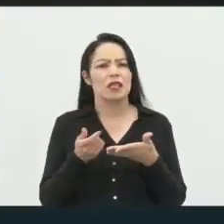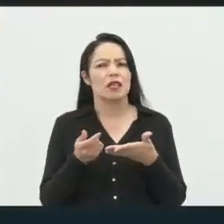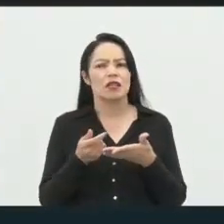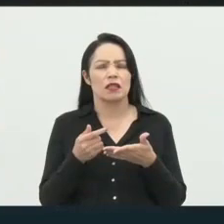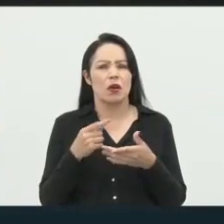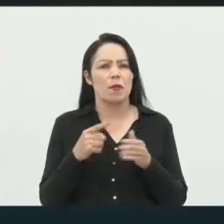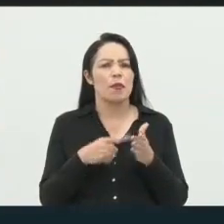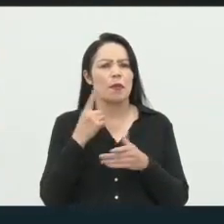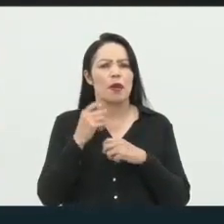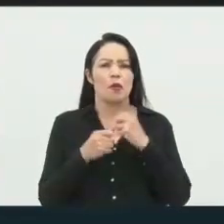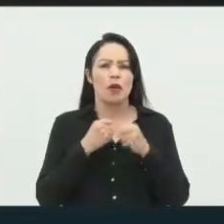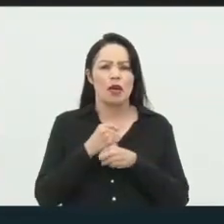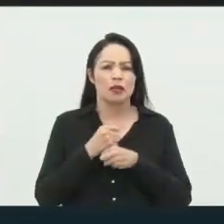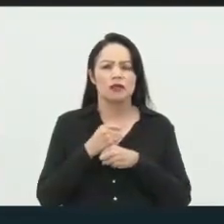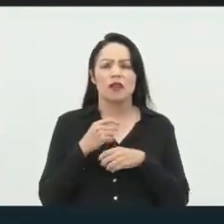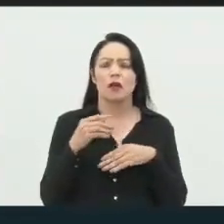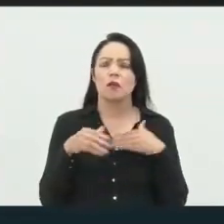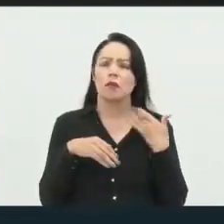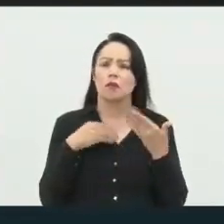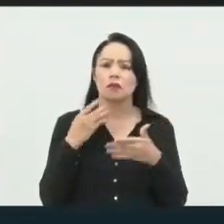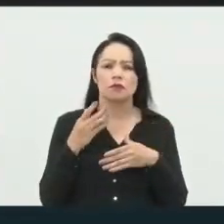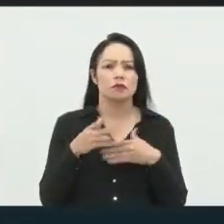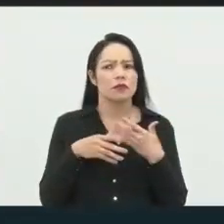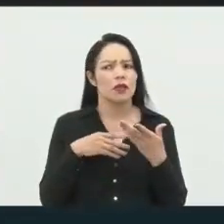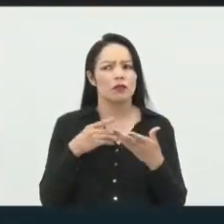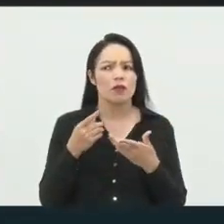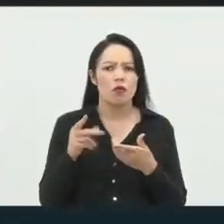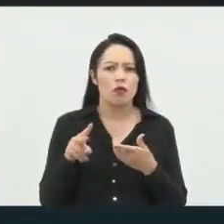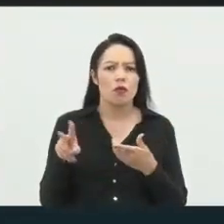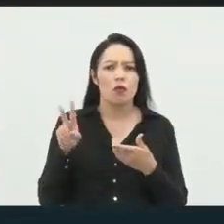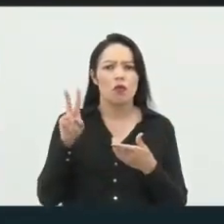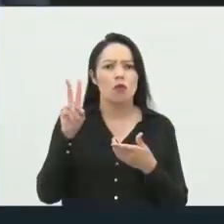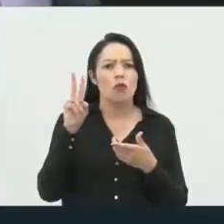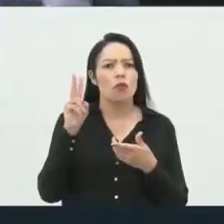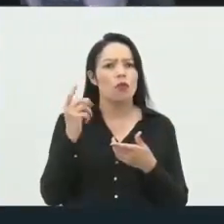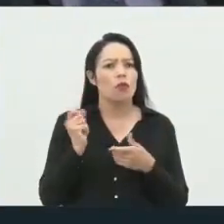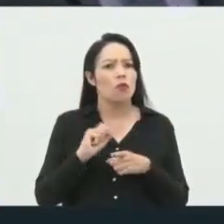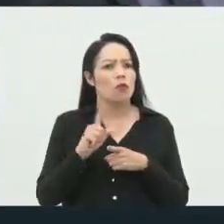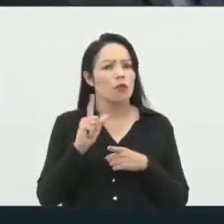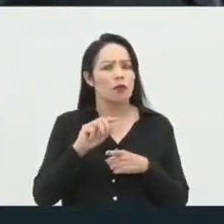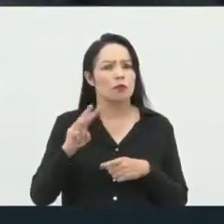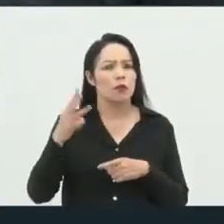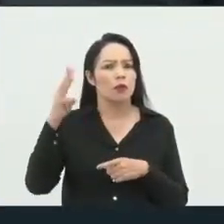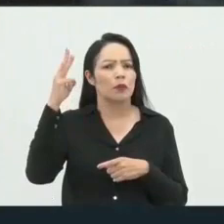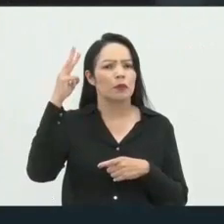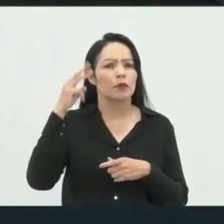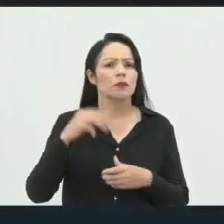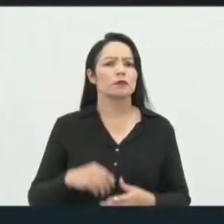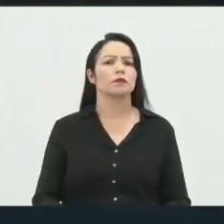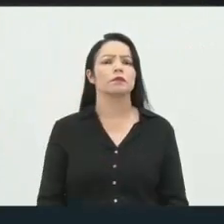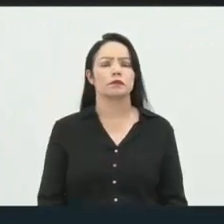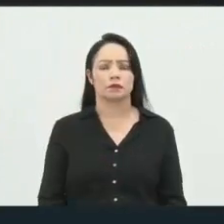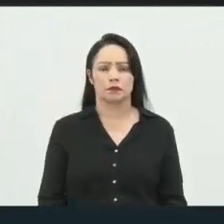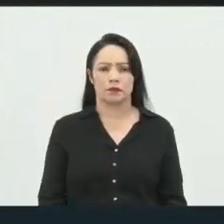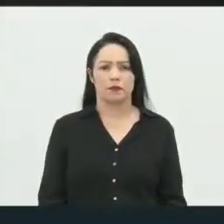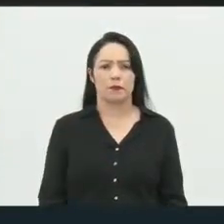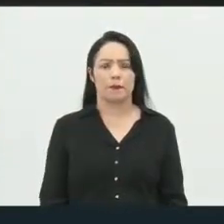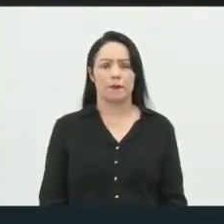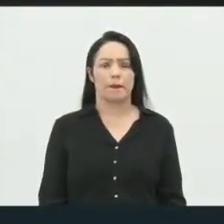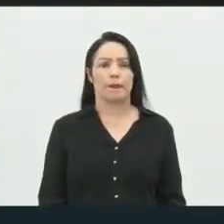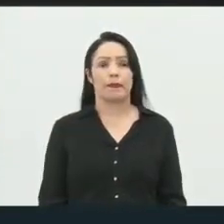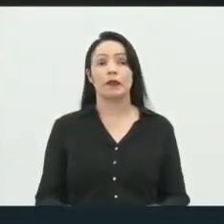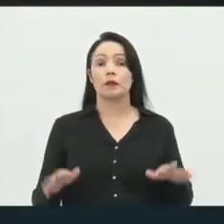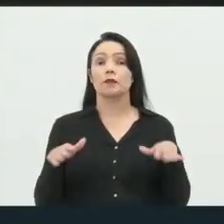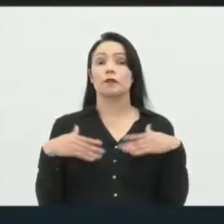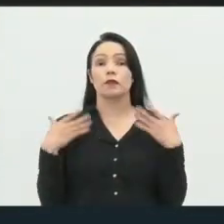ano de governo depois os valores dos aluguéis aí dobraram triplicar e assim por diante e qual a